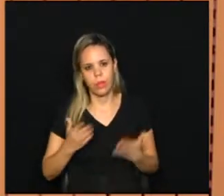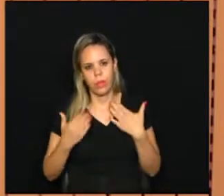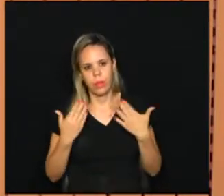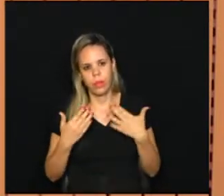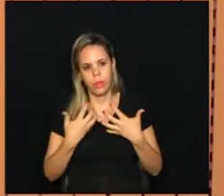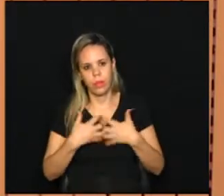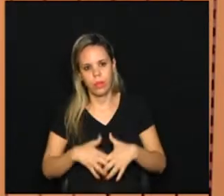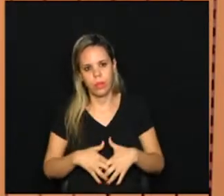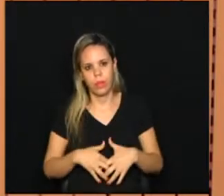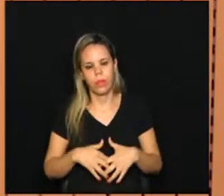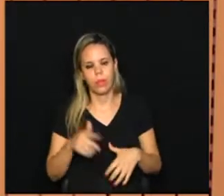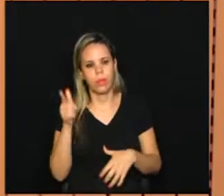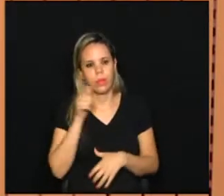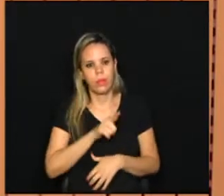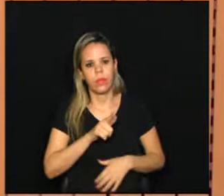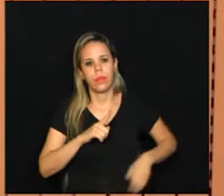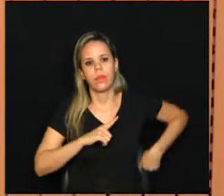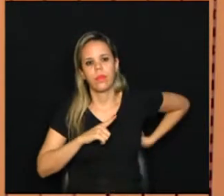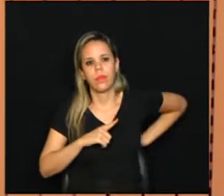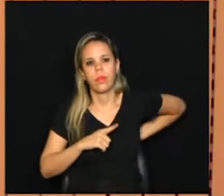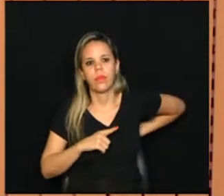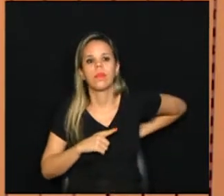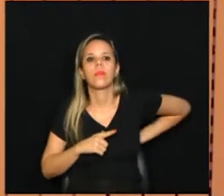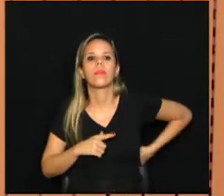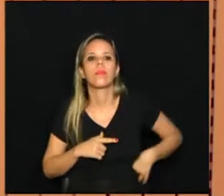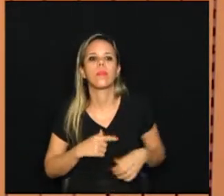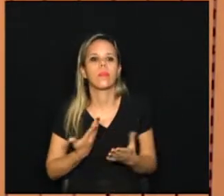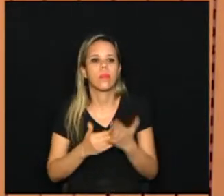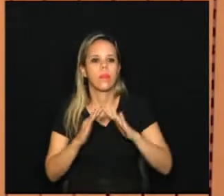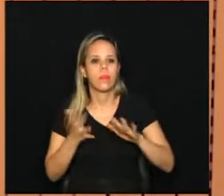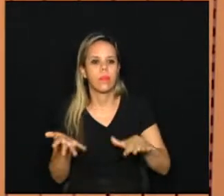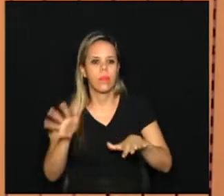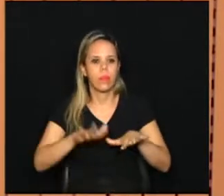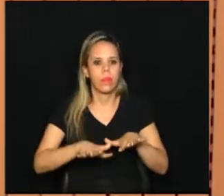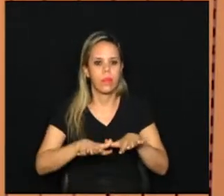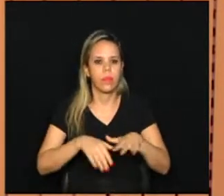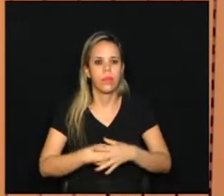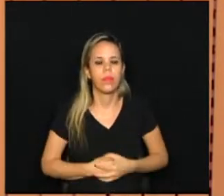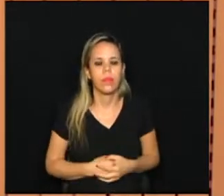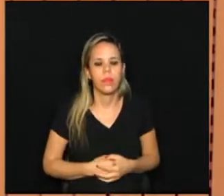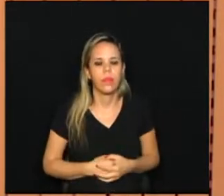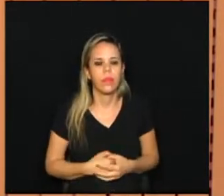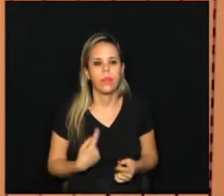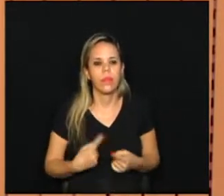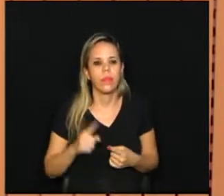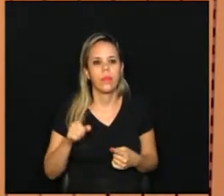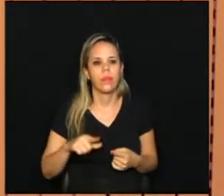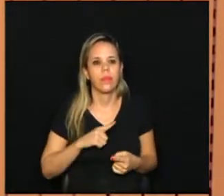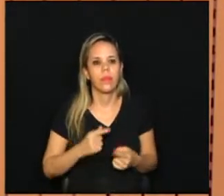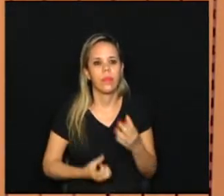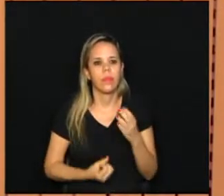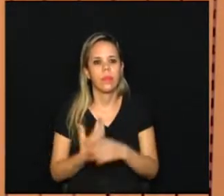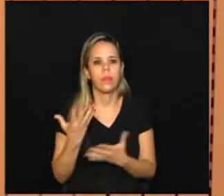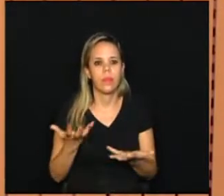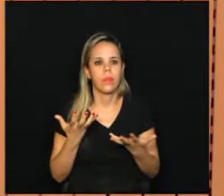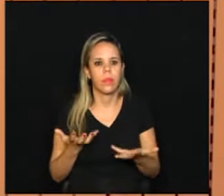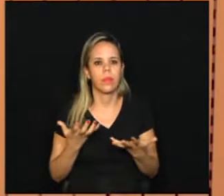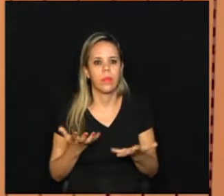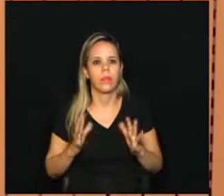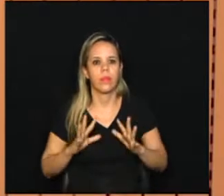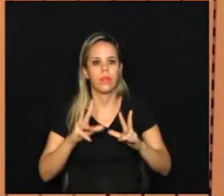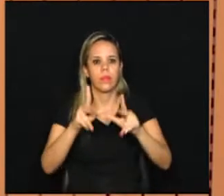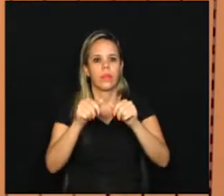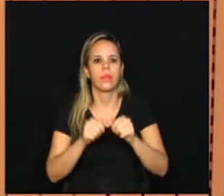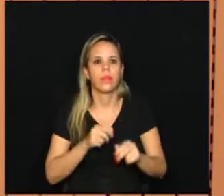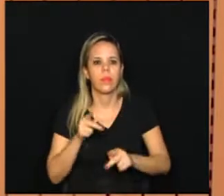para que a gente consiga ter um debate de uma escola mais inclusiva, né? Porque é isso que a gente está querendo, que todas, todos e